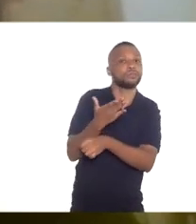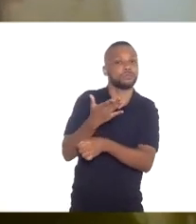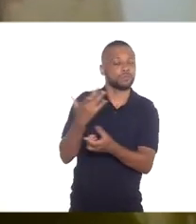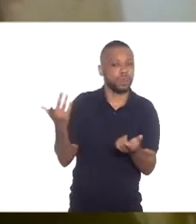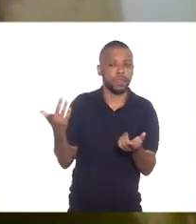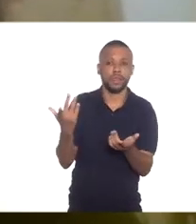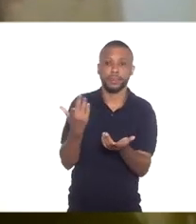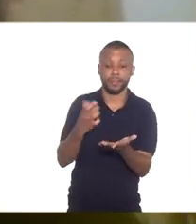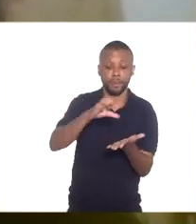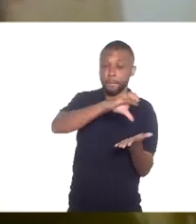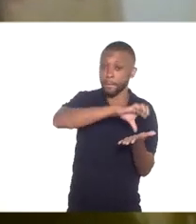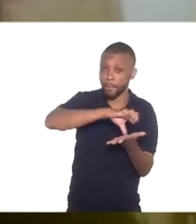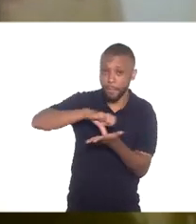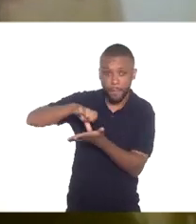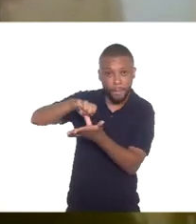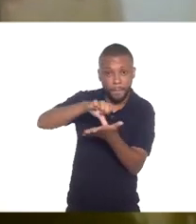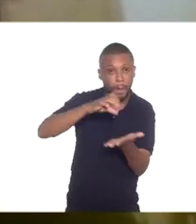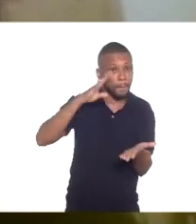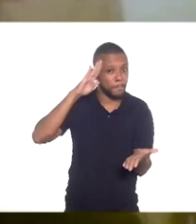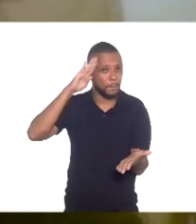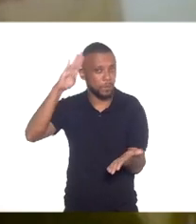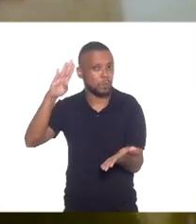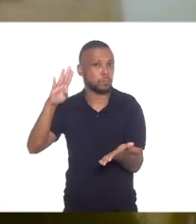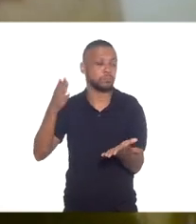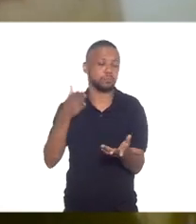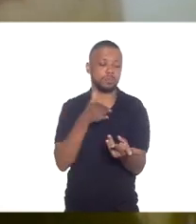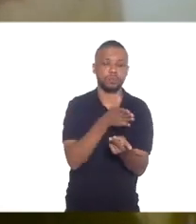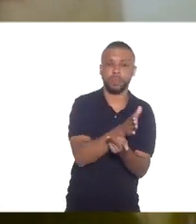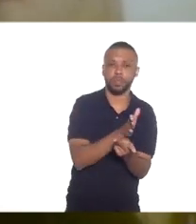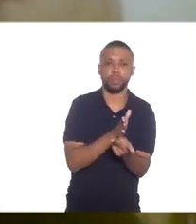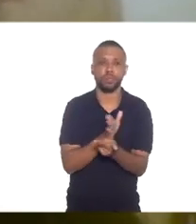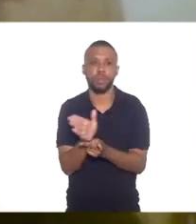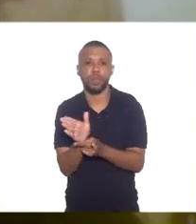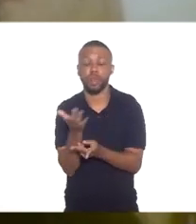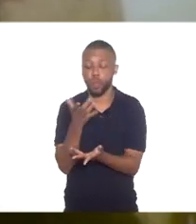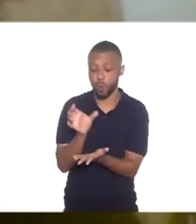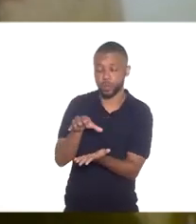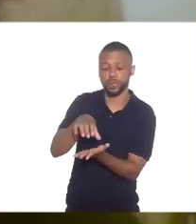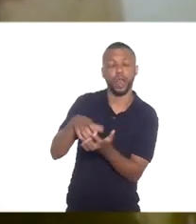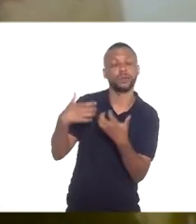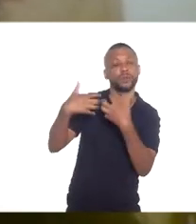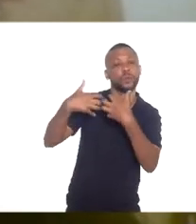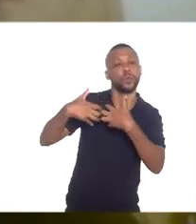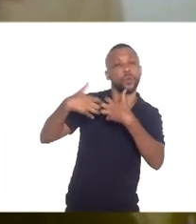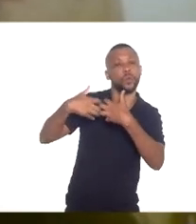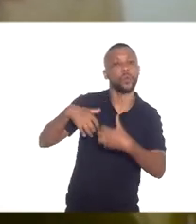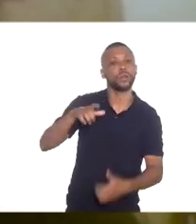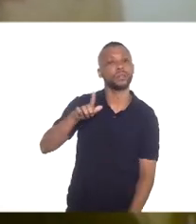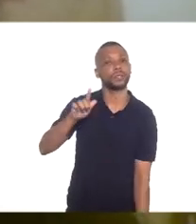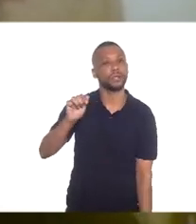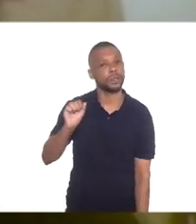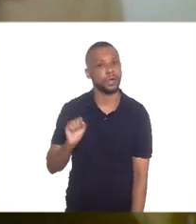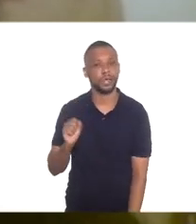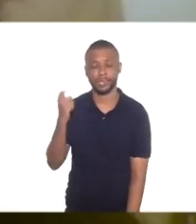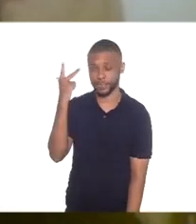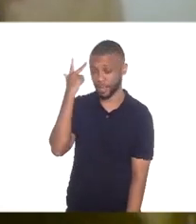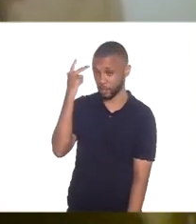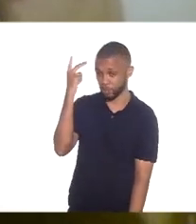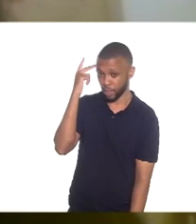instalações essenciais, dutos de escoamento, unidades de processamento de gás natural, etc.,